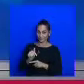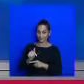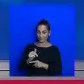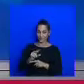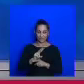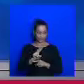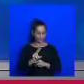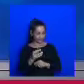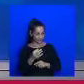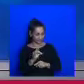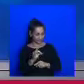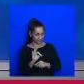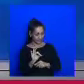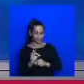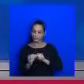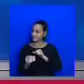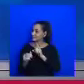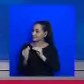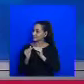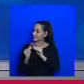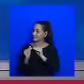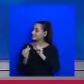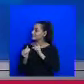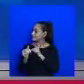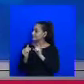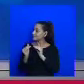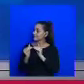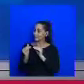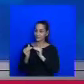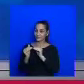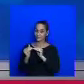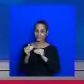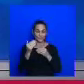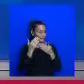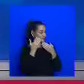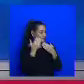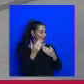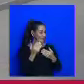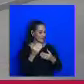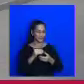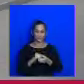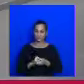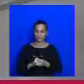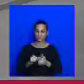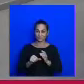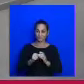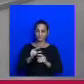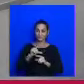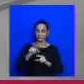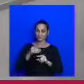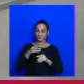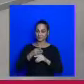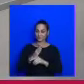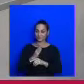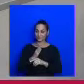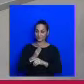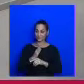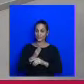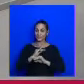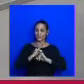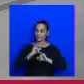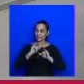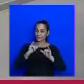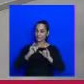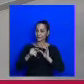47. Auditores, confirmam? Sim, confirmo. Sim, confirmo. Obrigado. Primeiro sorteio realizado, validado,